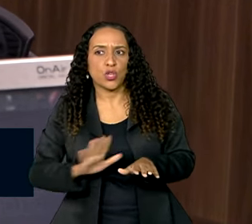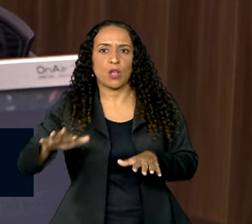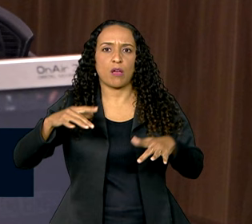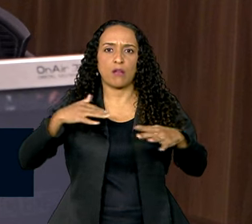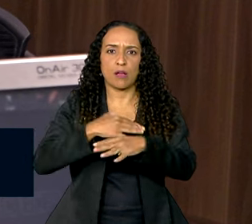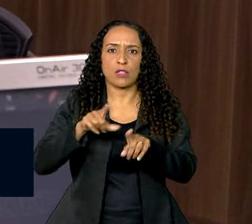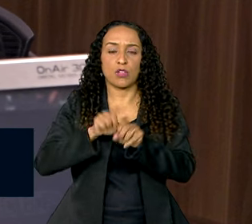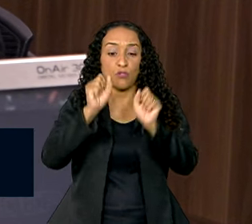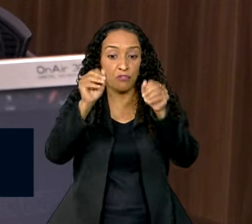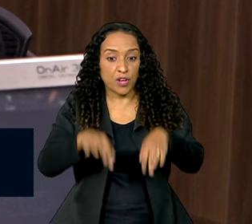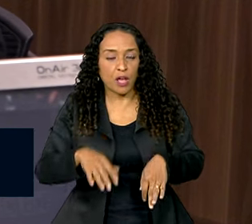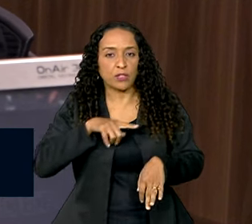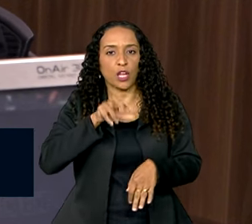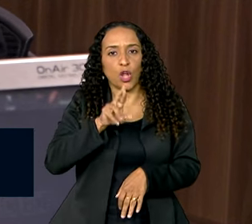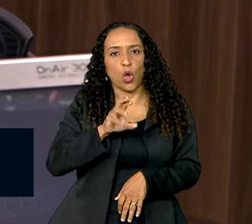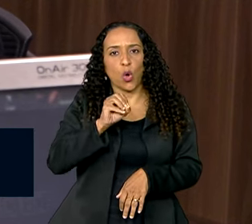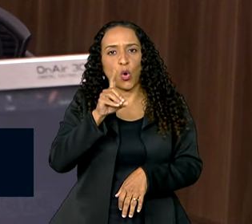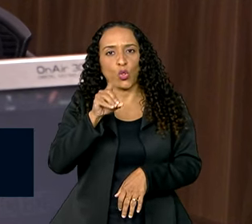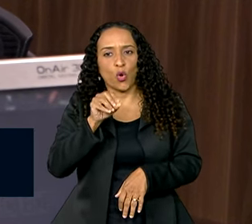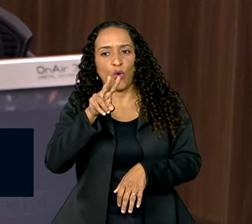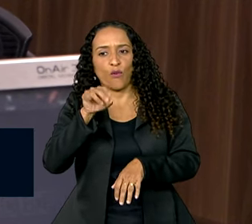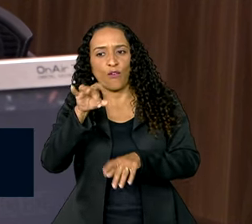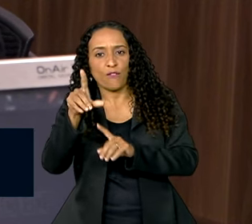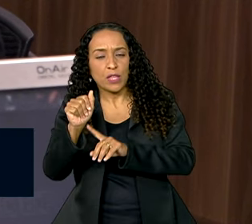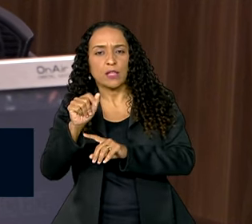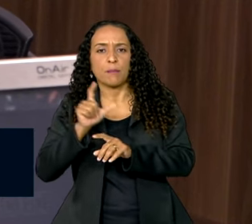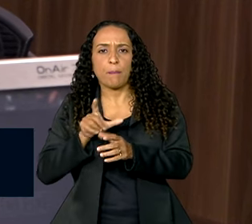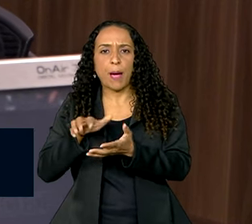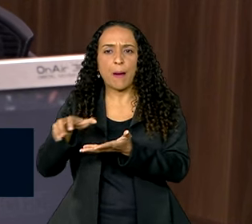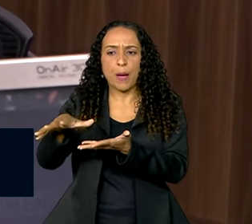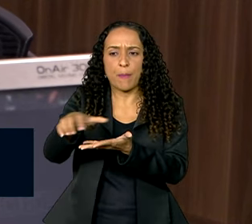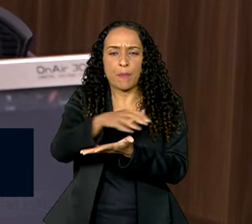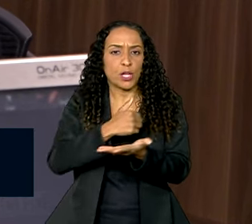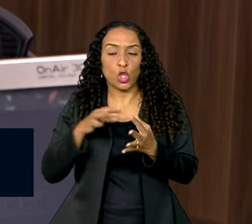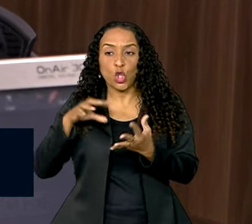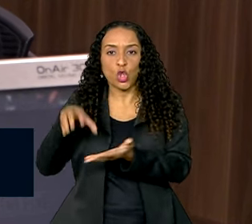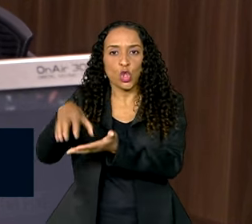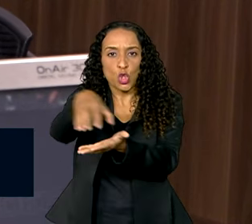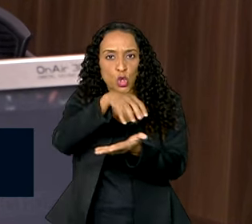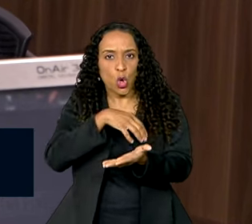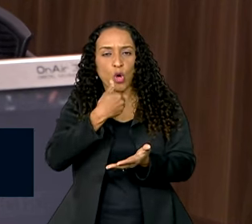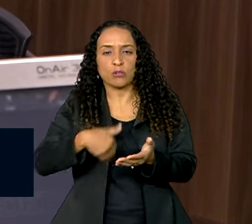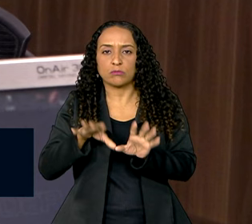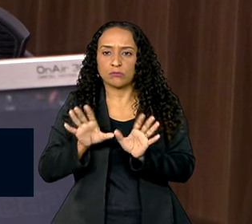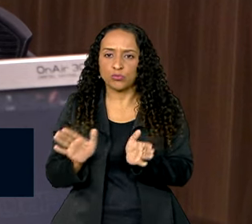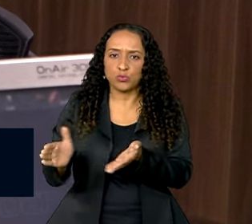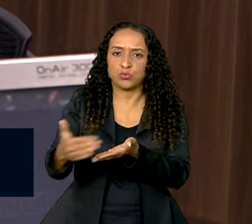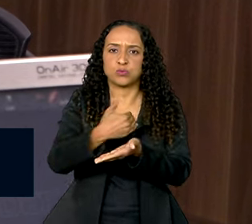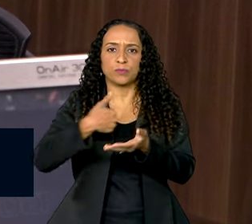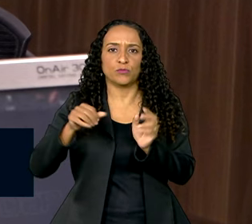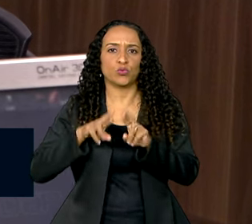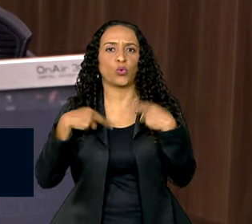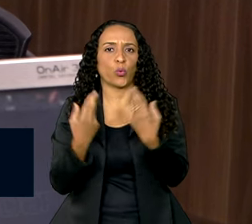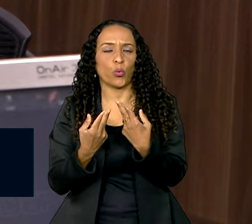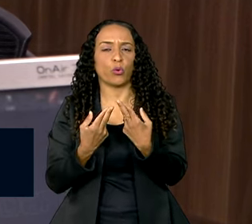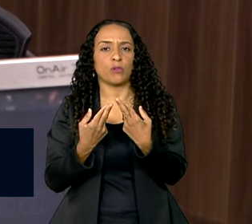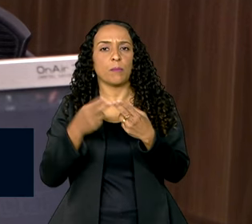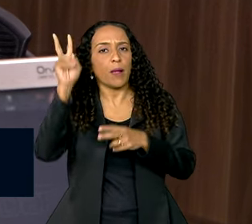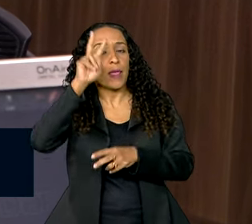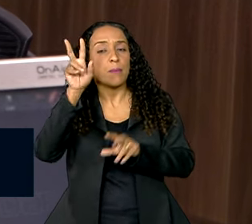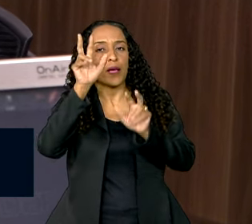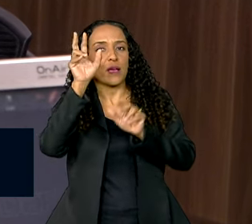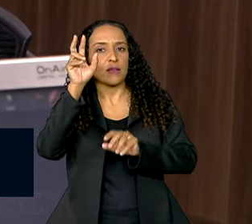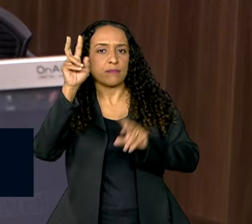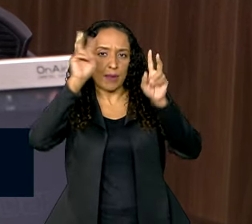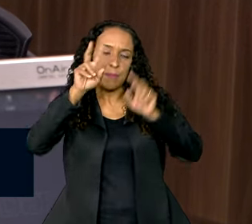ano tem o Rodovida, a gente une todos os órgãos do Sistema Nacional de Trânsito para lembrar as pessoas da importância da direção segura.